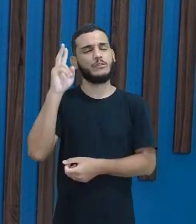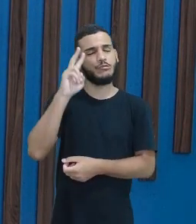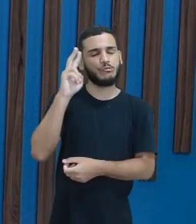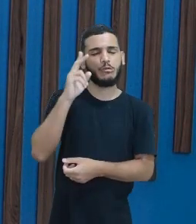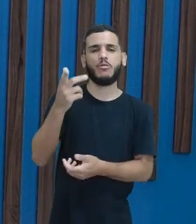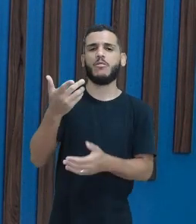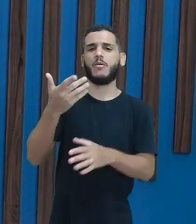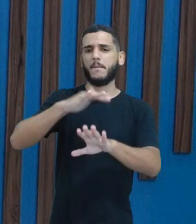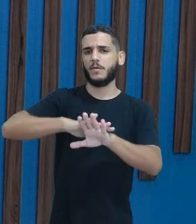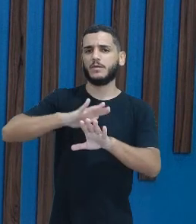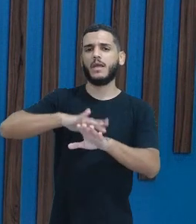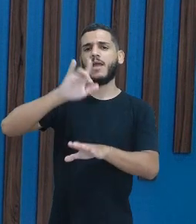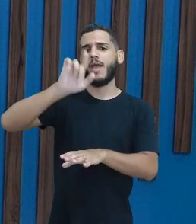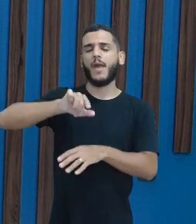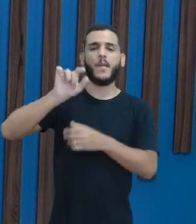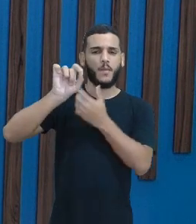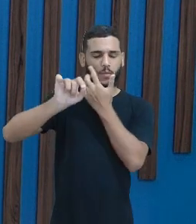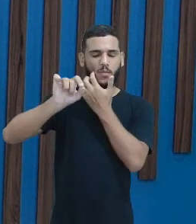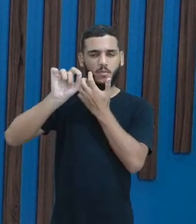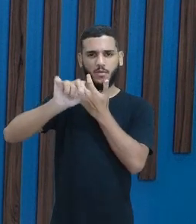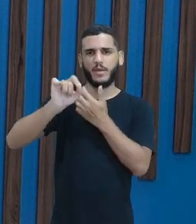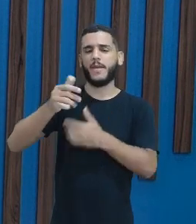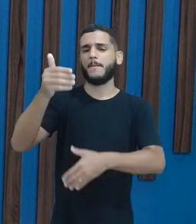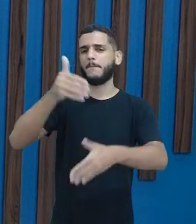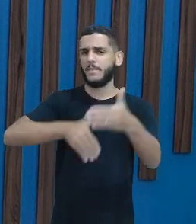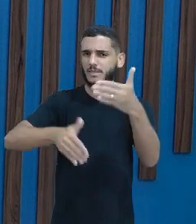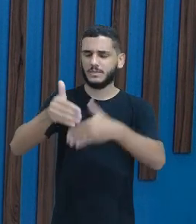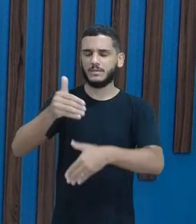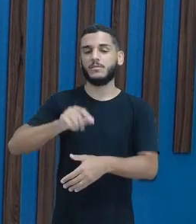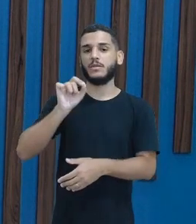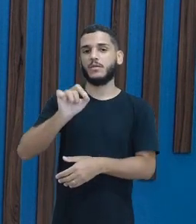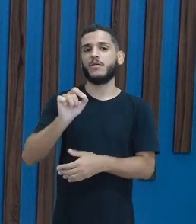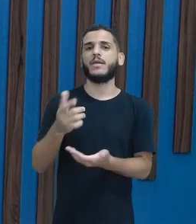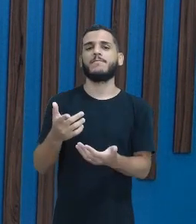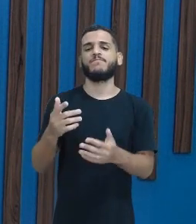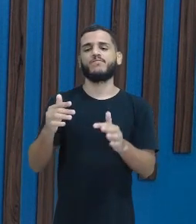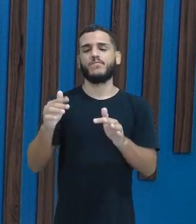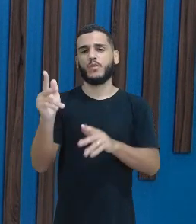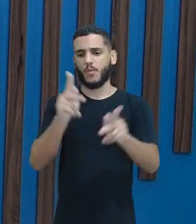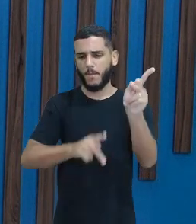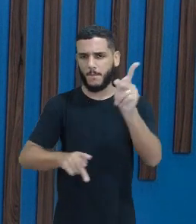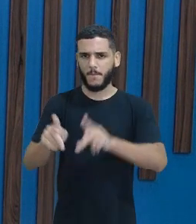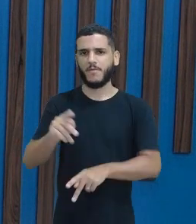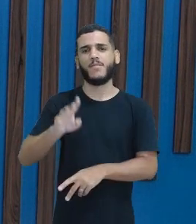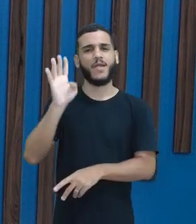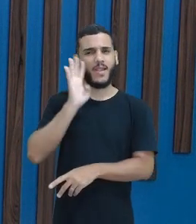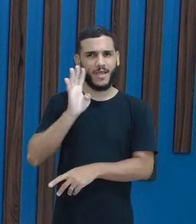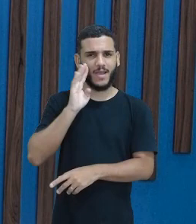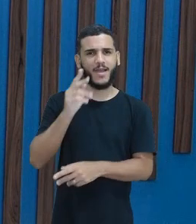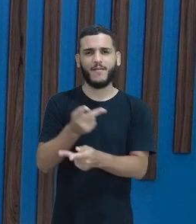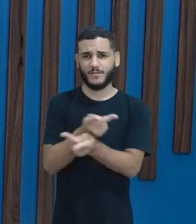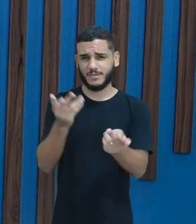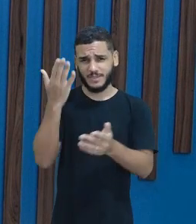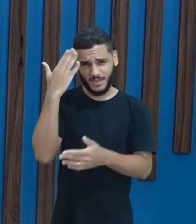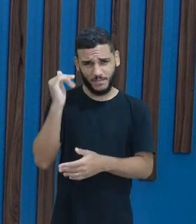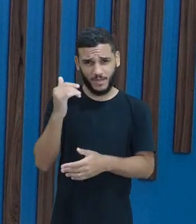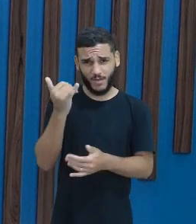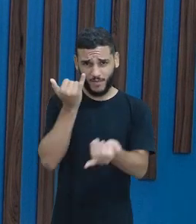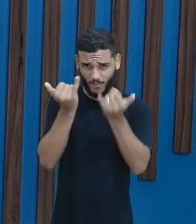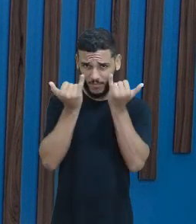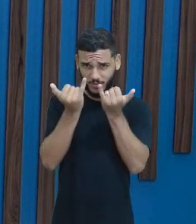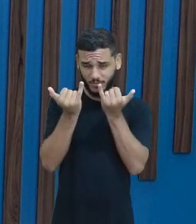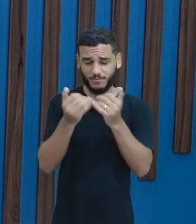Não, é bem, né? Faz parte da organização do povo. Legal isso, né? Vocês sabiam dessas